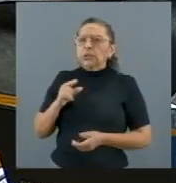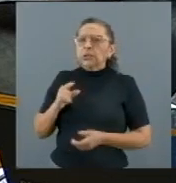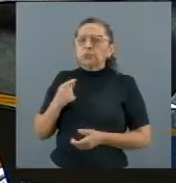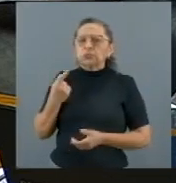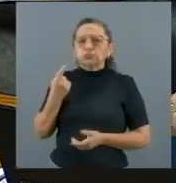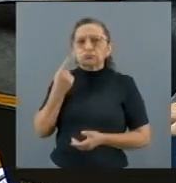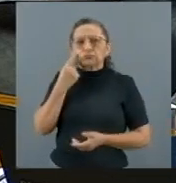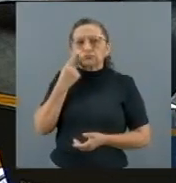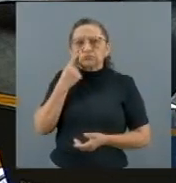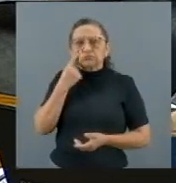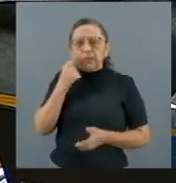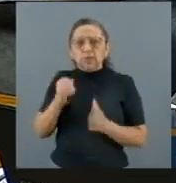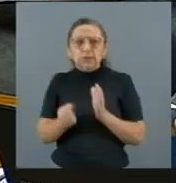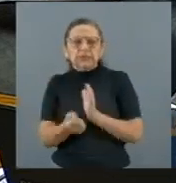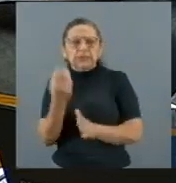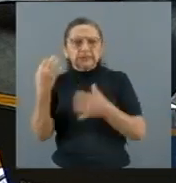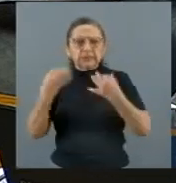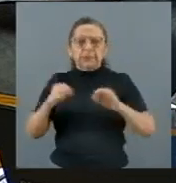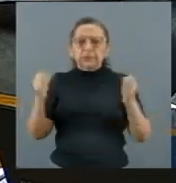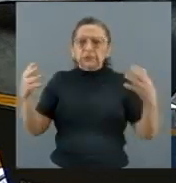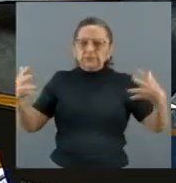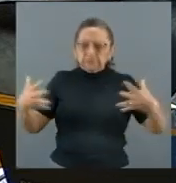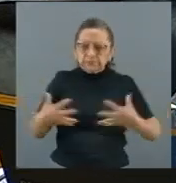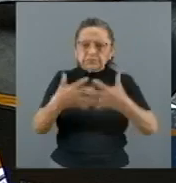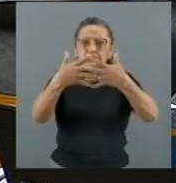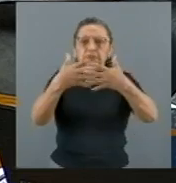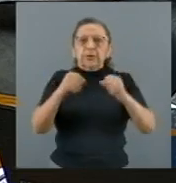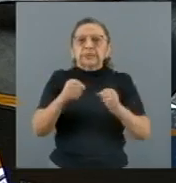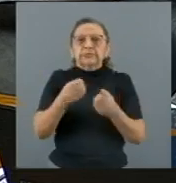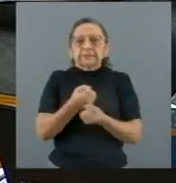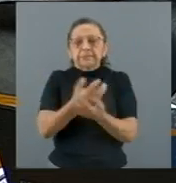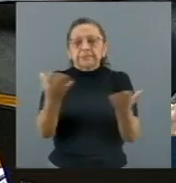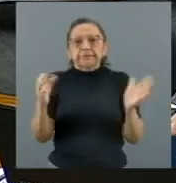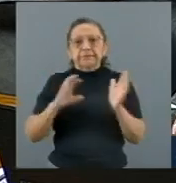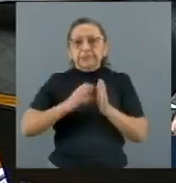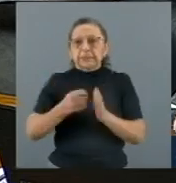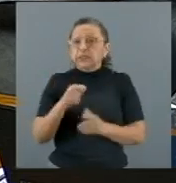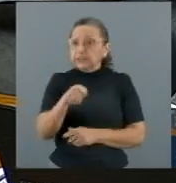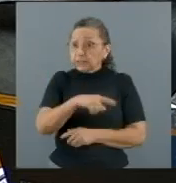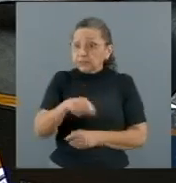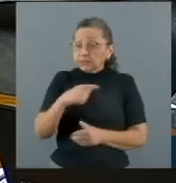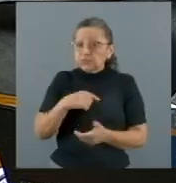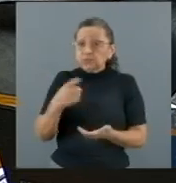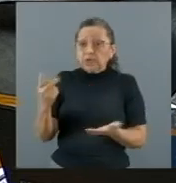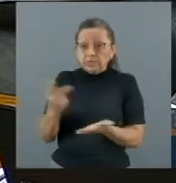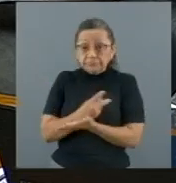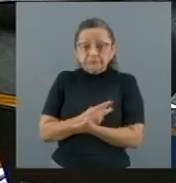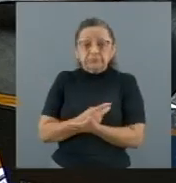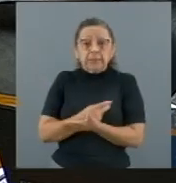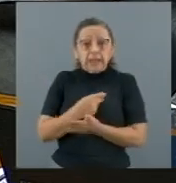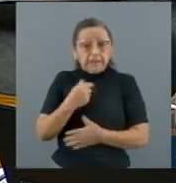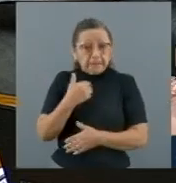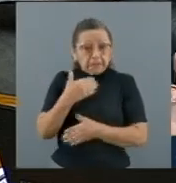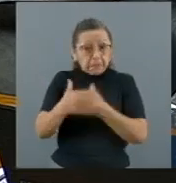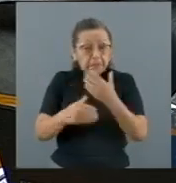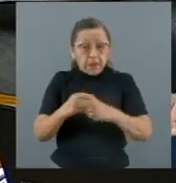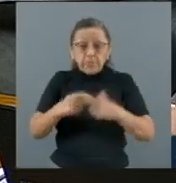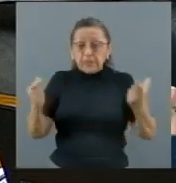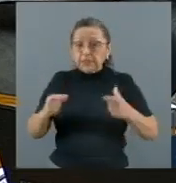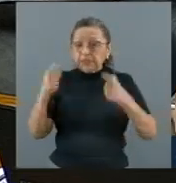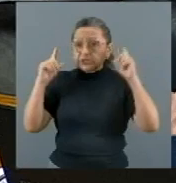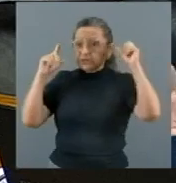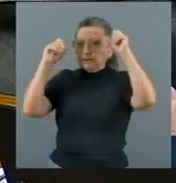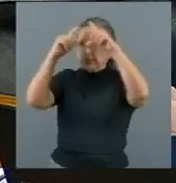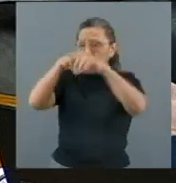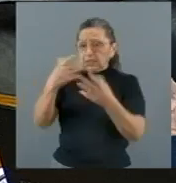casar com essa pulverização partidária. E isso gera toda sorte de dificuldades na própria condução